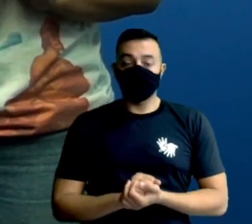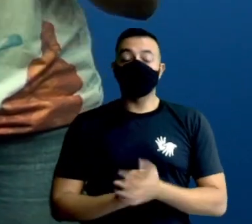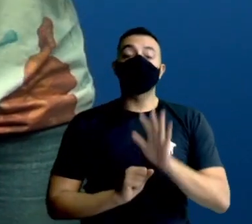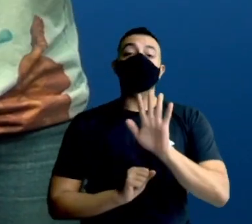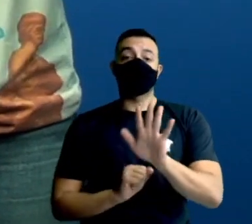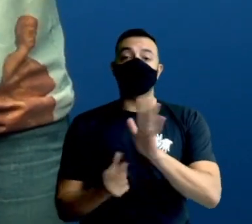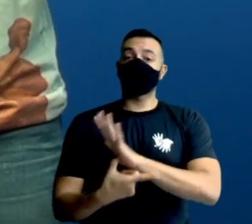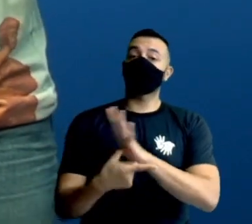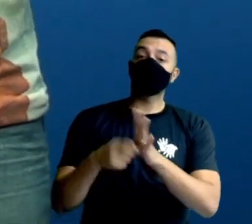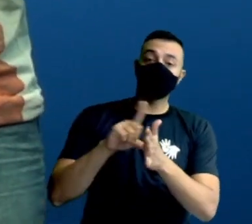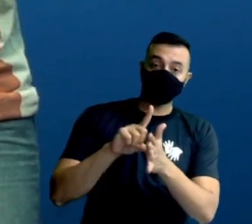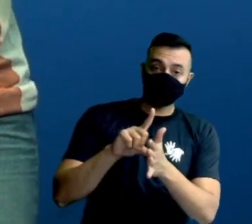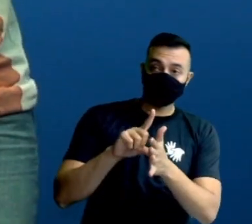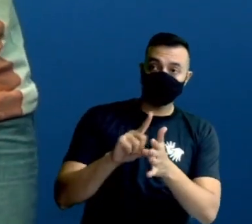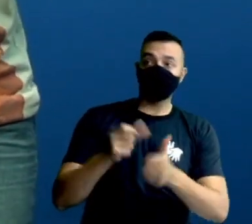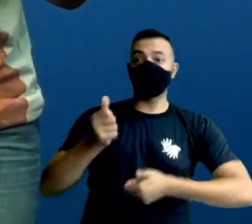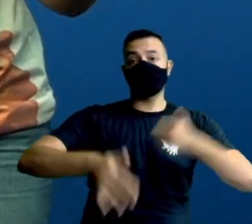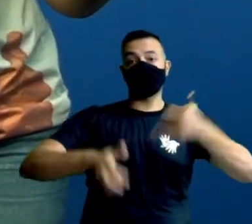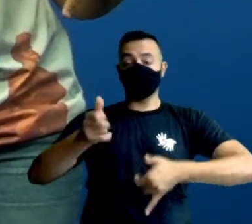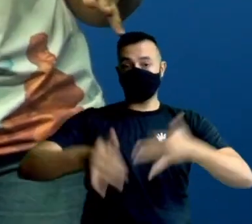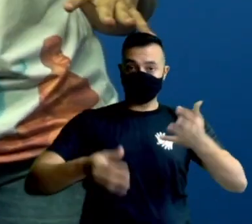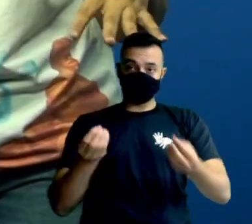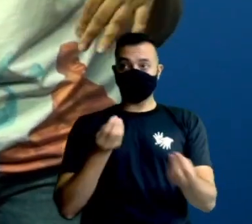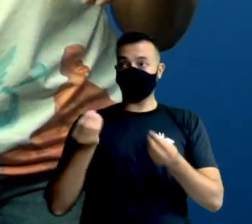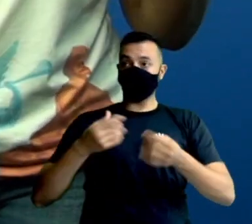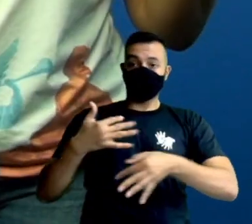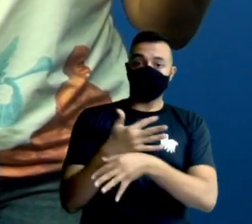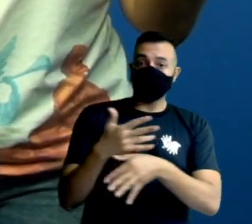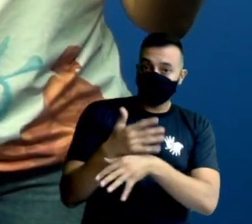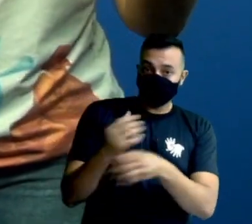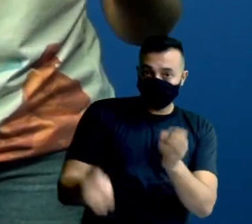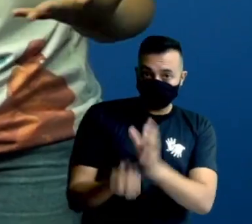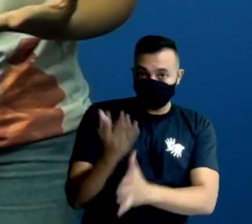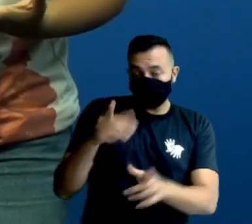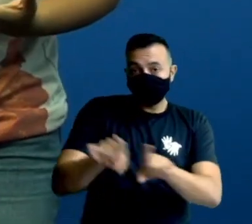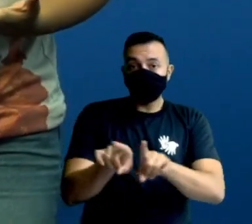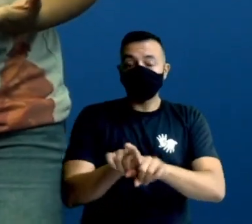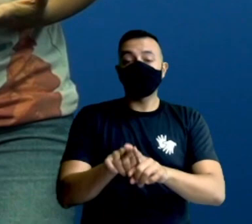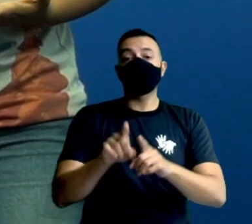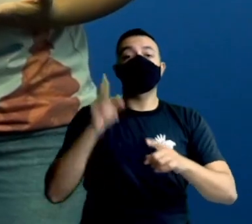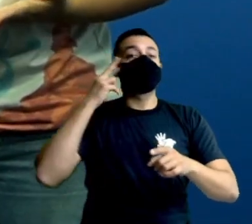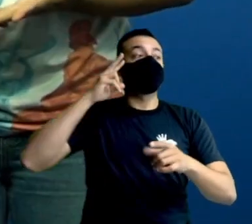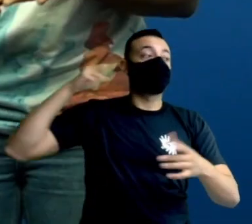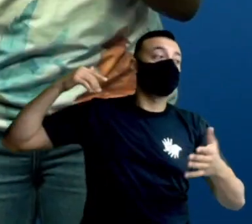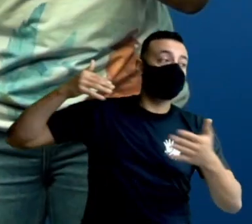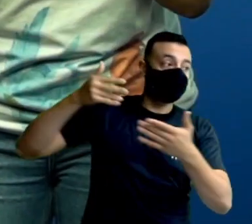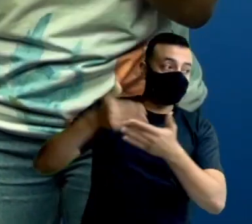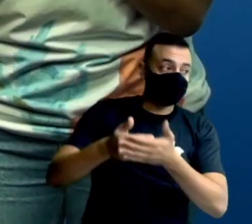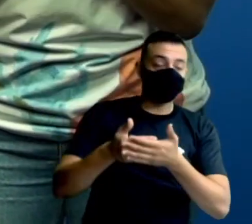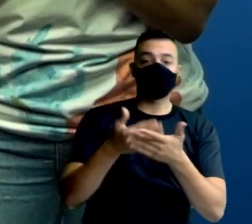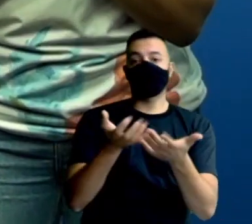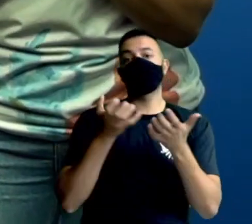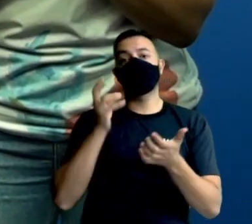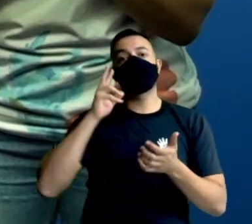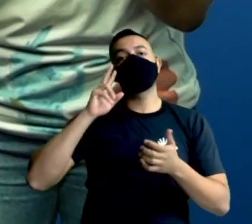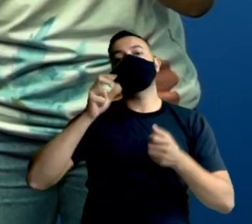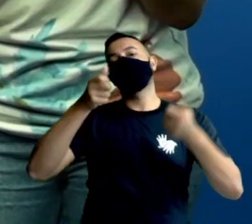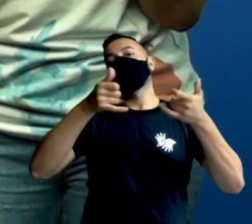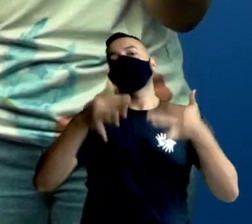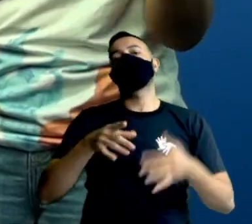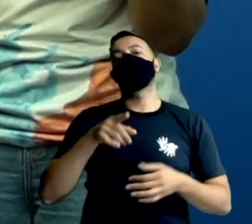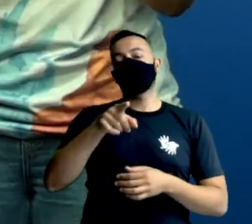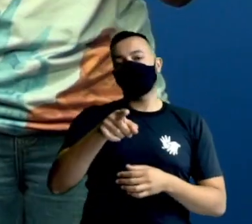Mas antes de a gente falar dessa formação da cidade e da história dessa formação, eu quero lembrar com